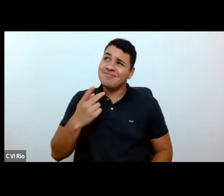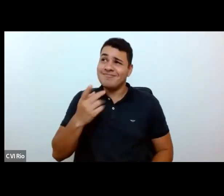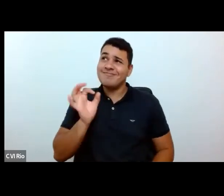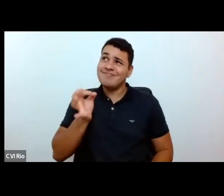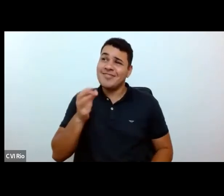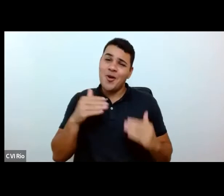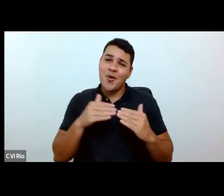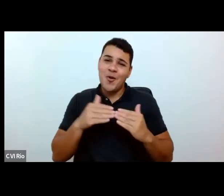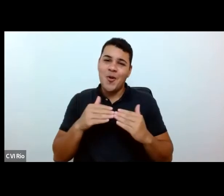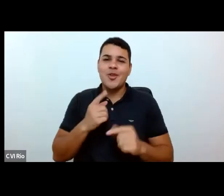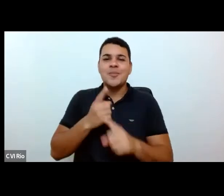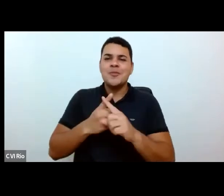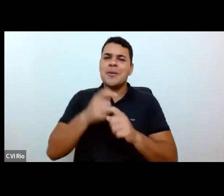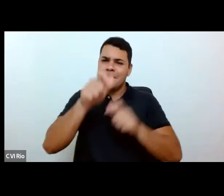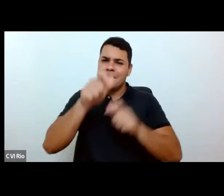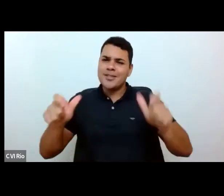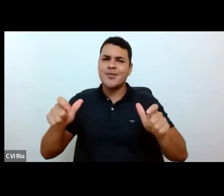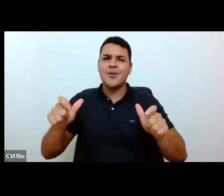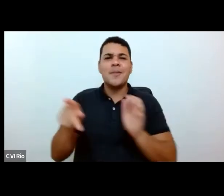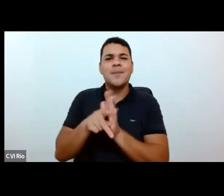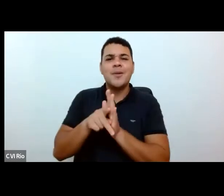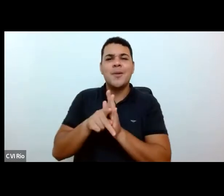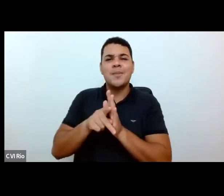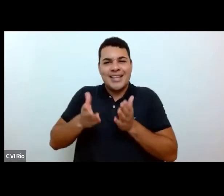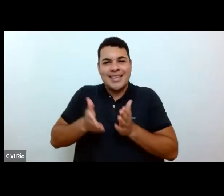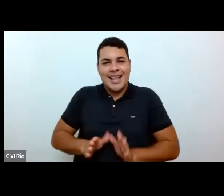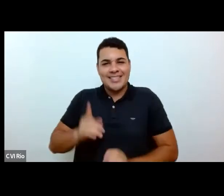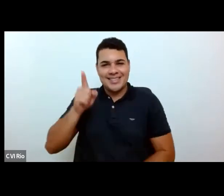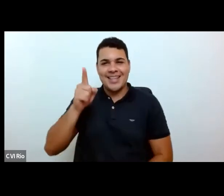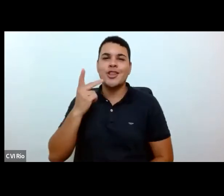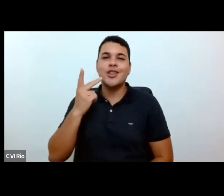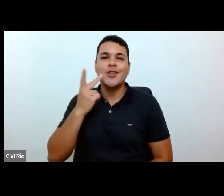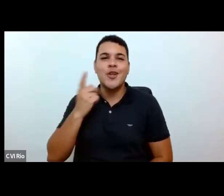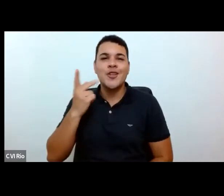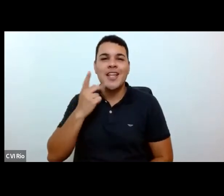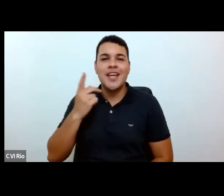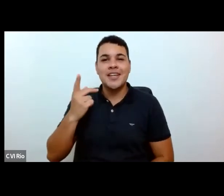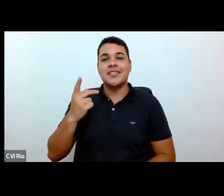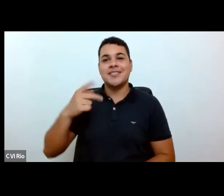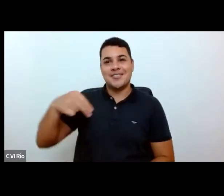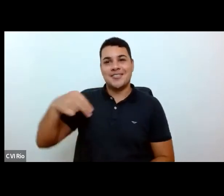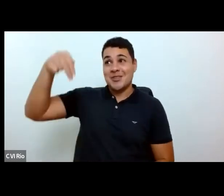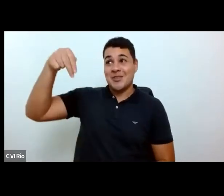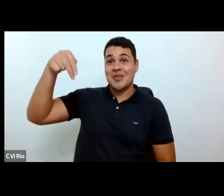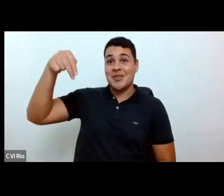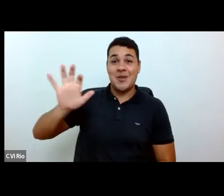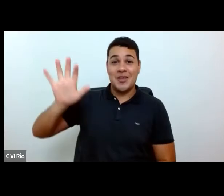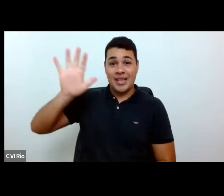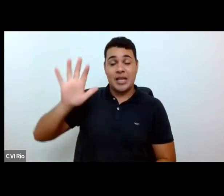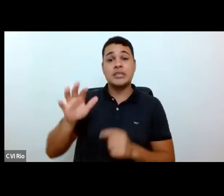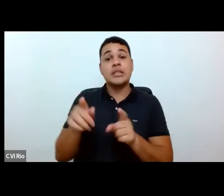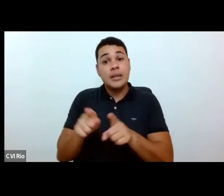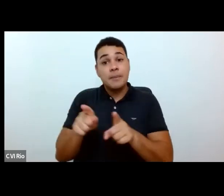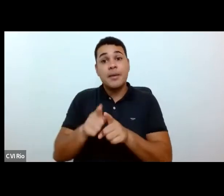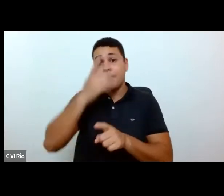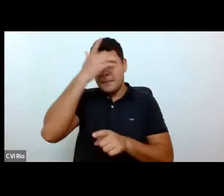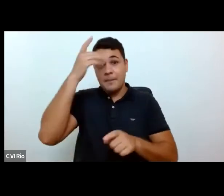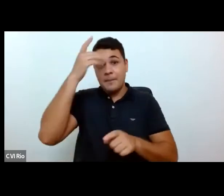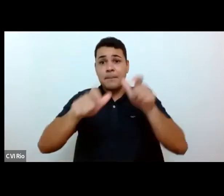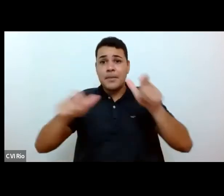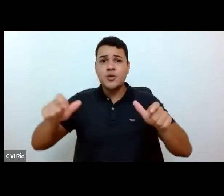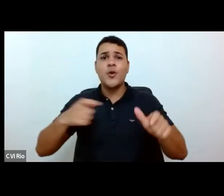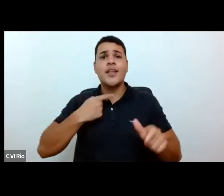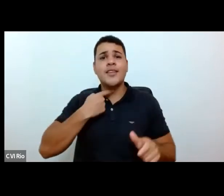pessoas nordestinas, né, as mulheres nordestinas, e principalmente as travestis e transexuais nordestinas, têm muito,